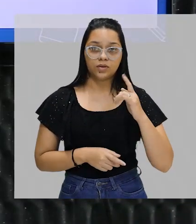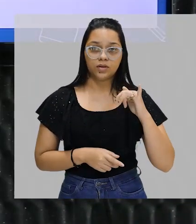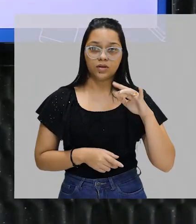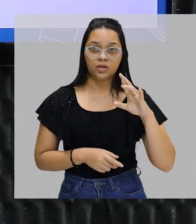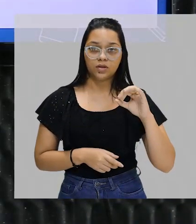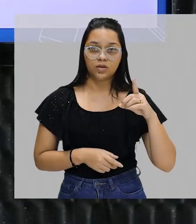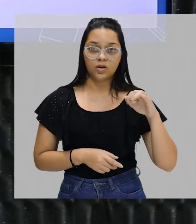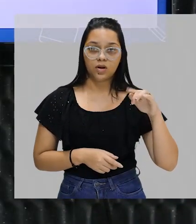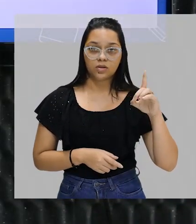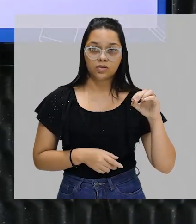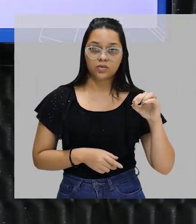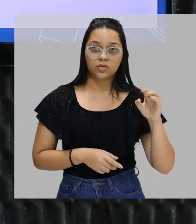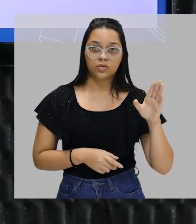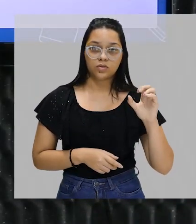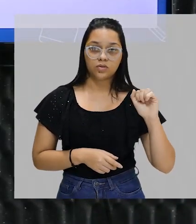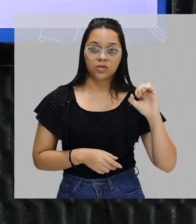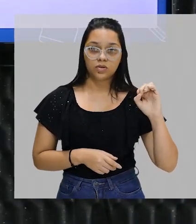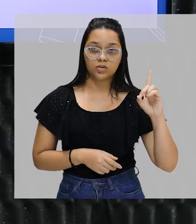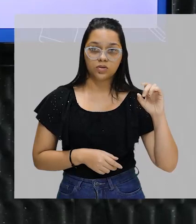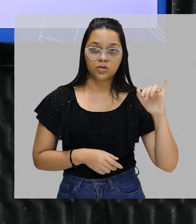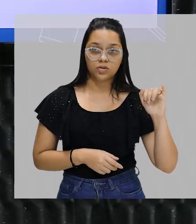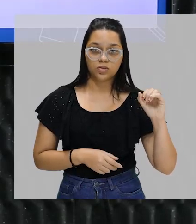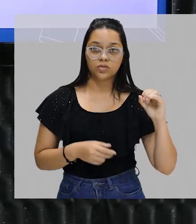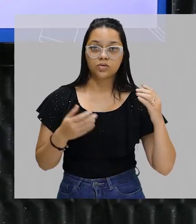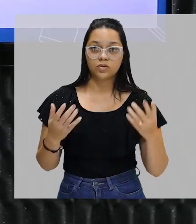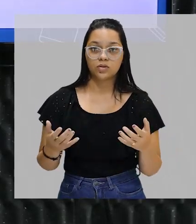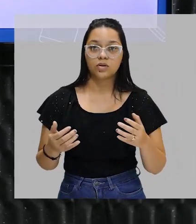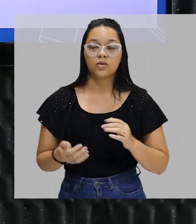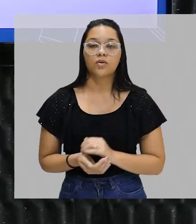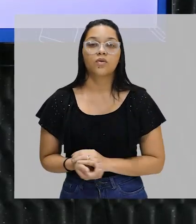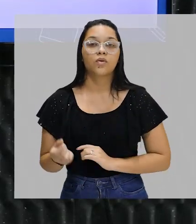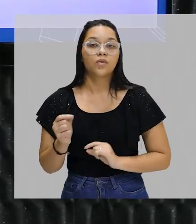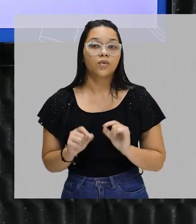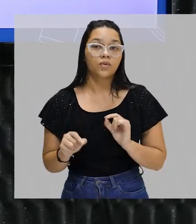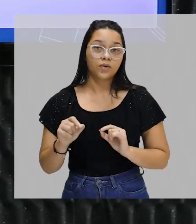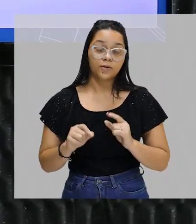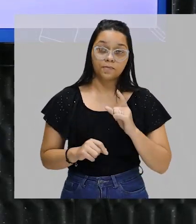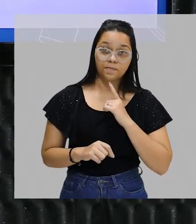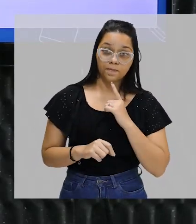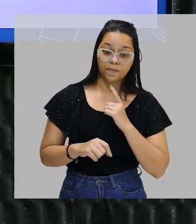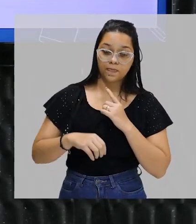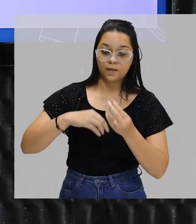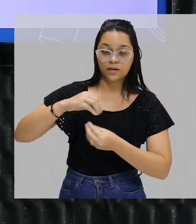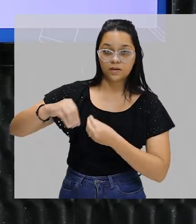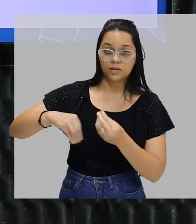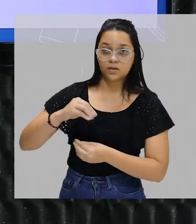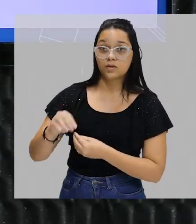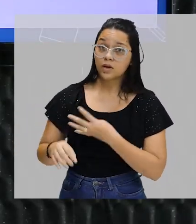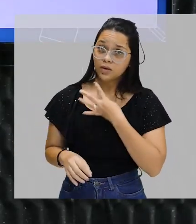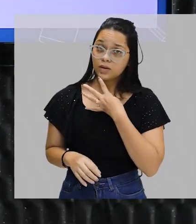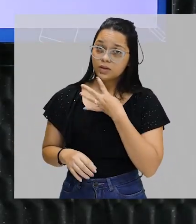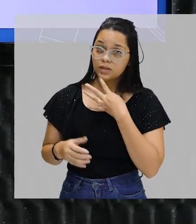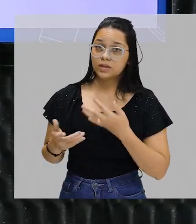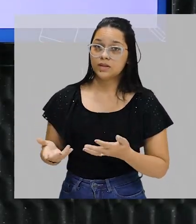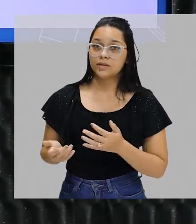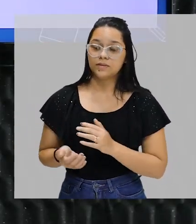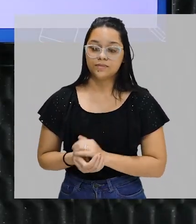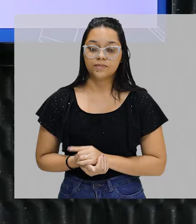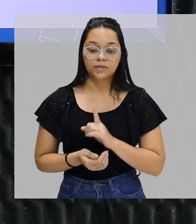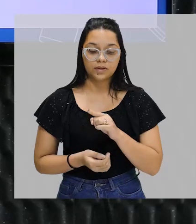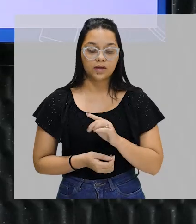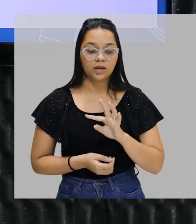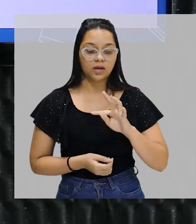sódio, 0,1 mol por litro. Então, aqui é a concentração, a solução conhecida, tá certo?